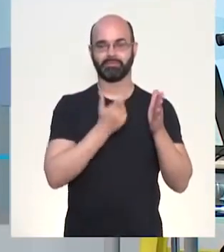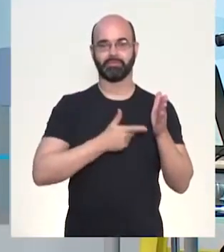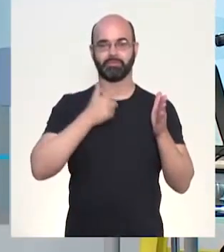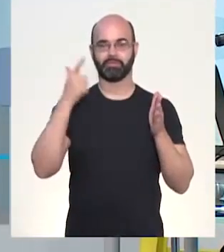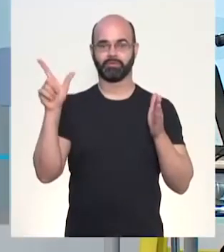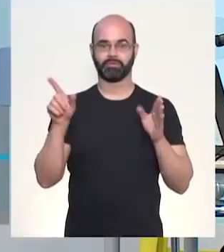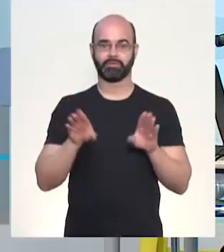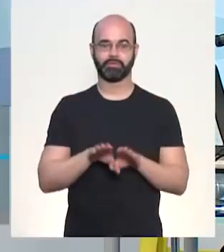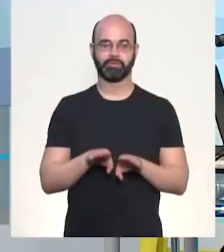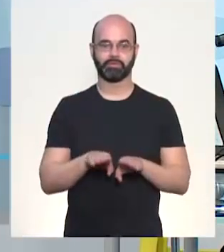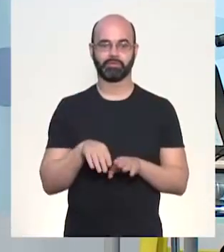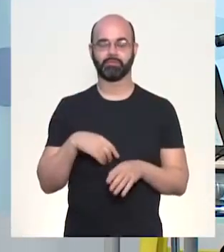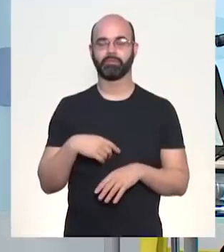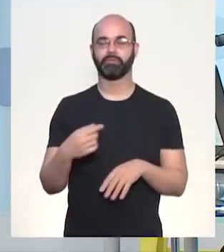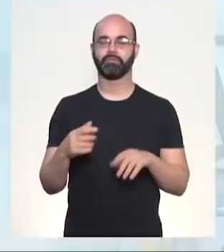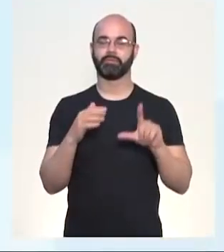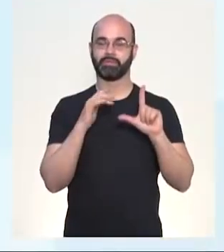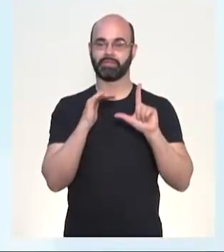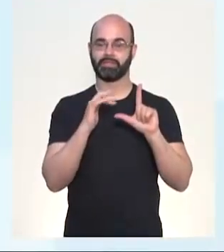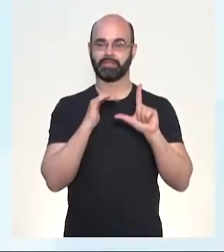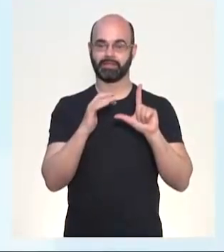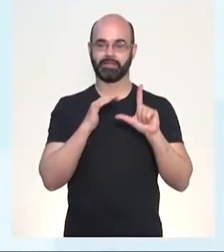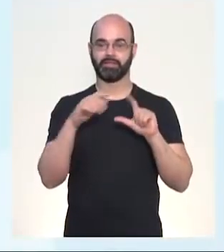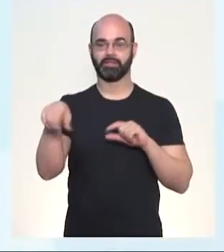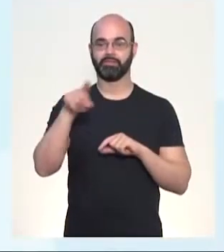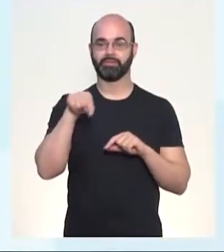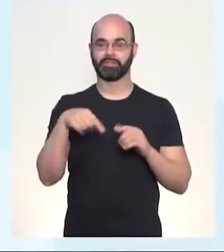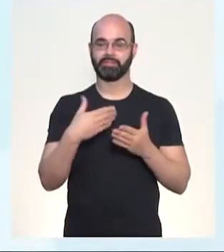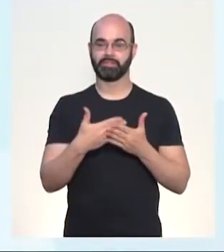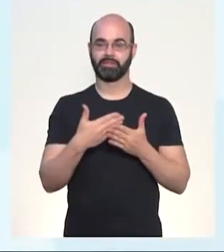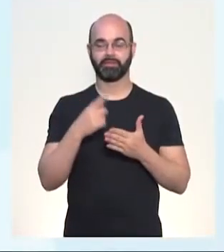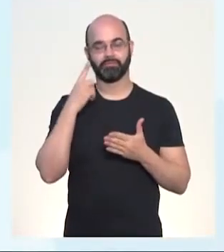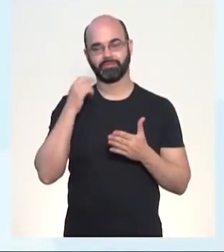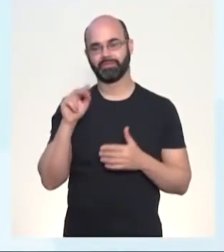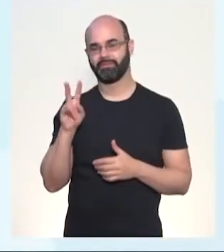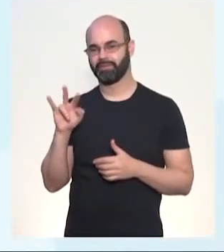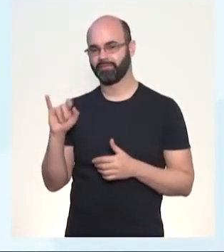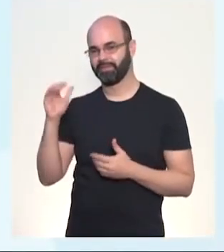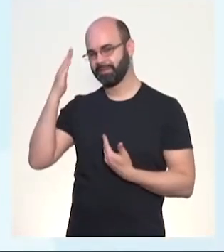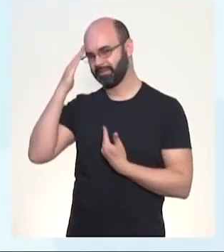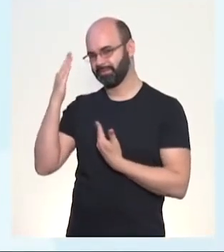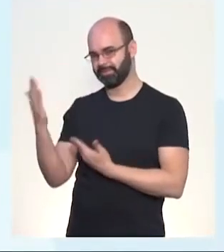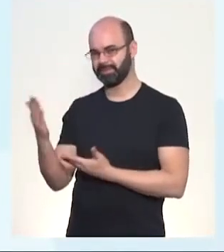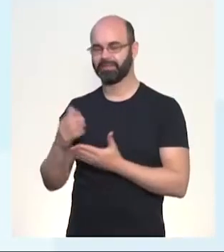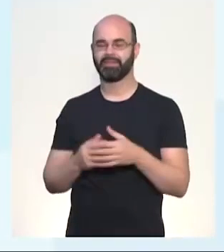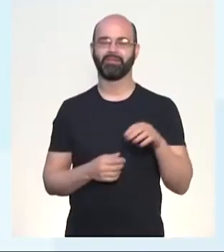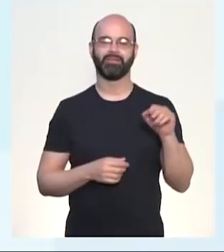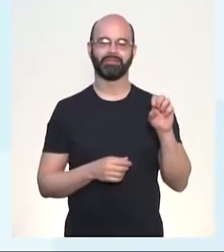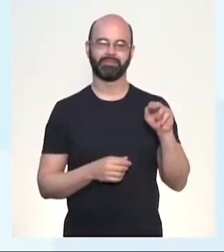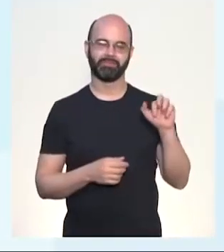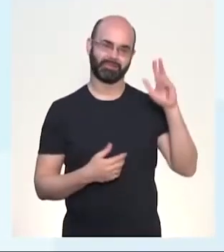diretor vai colocar o QR Code para vocês fazerem a análise da aula. Vivi, muito obrigado. Obrigada, Osmar.